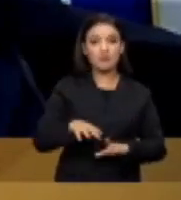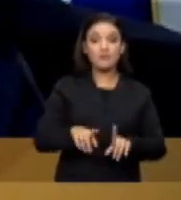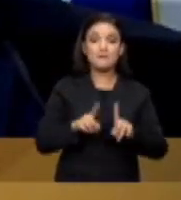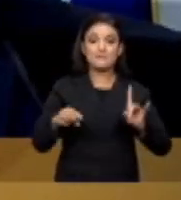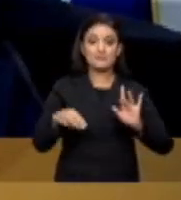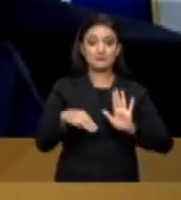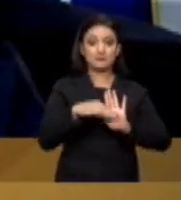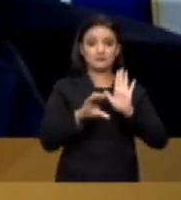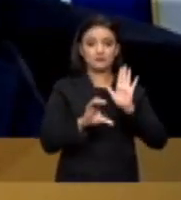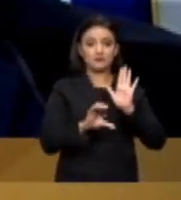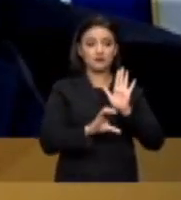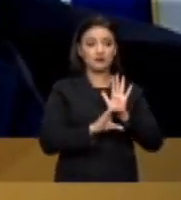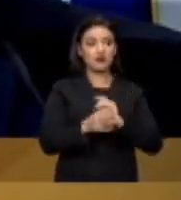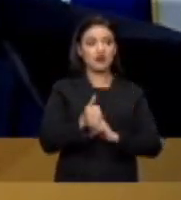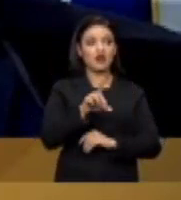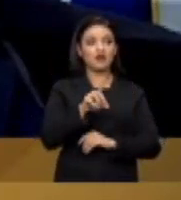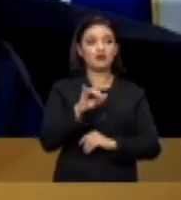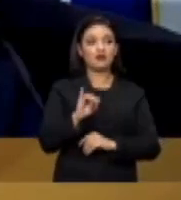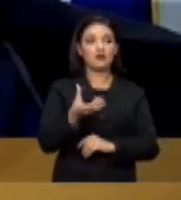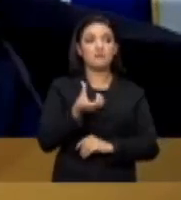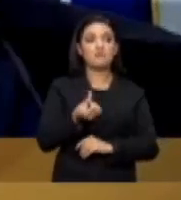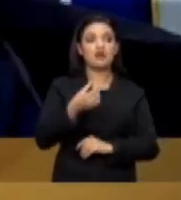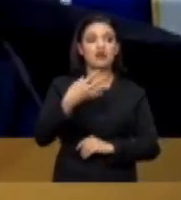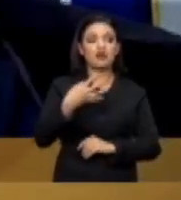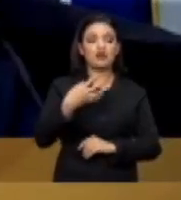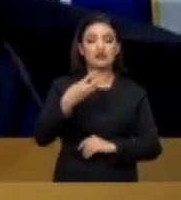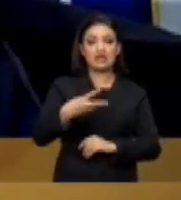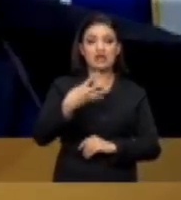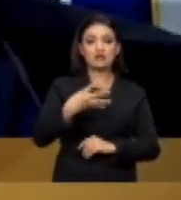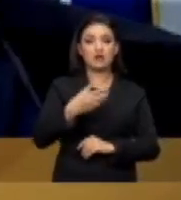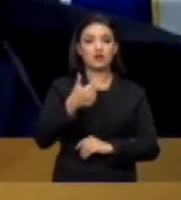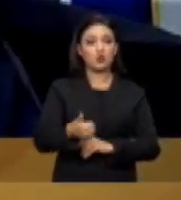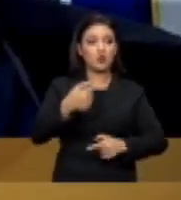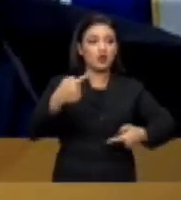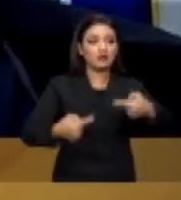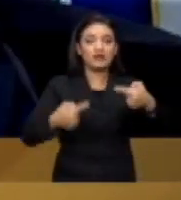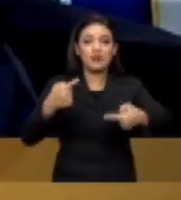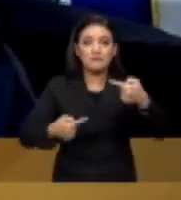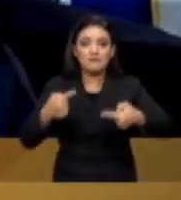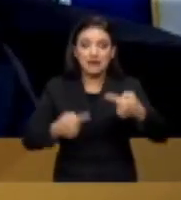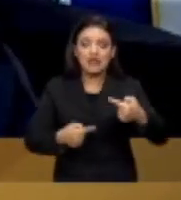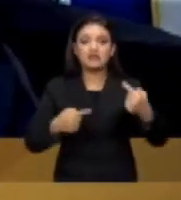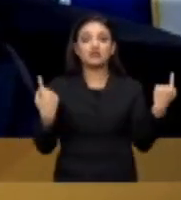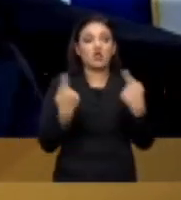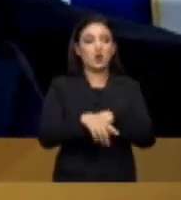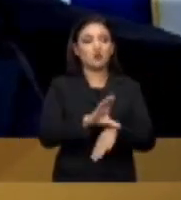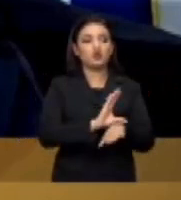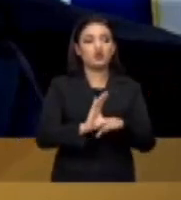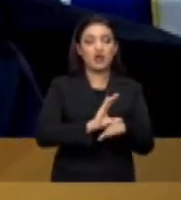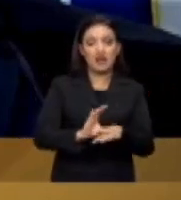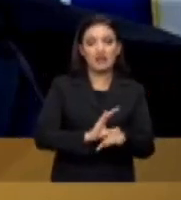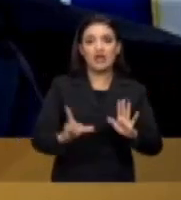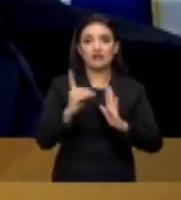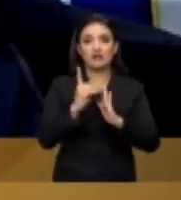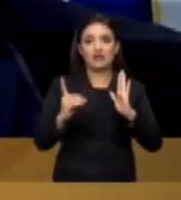ADI 6341. O que está em debate é a inconstitucionalidade material de decretos ante